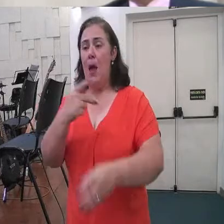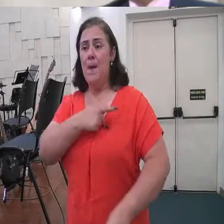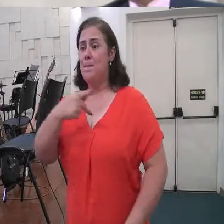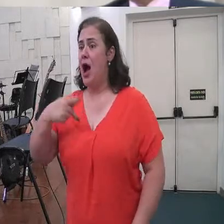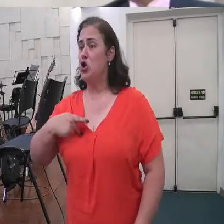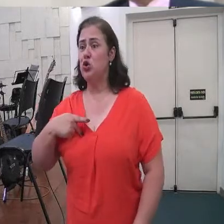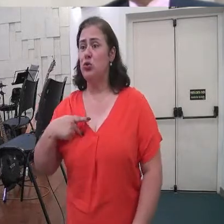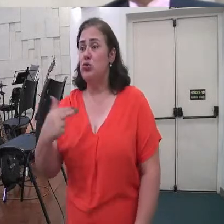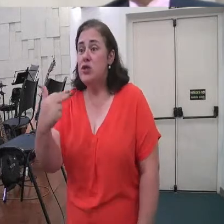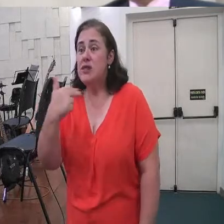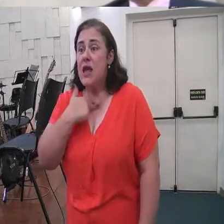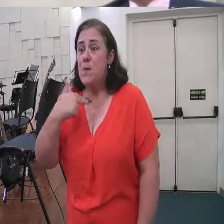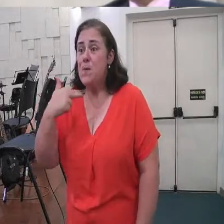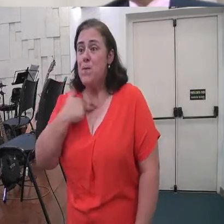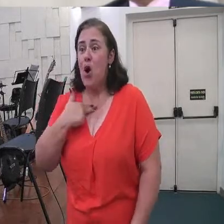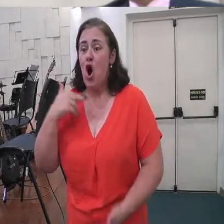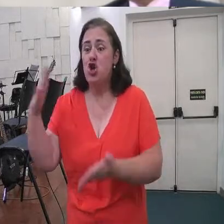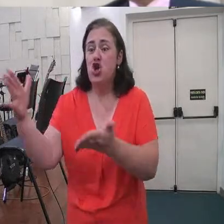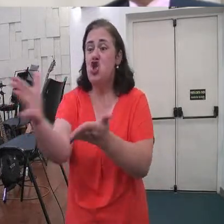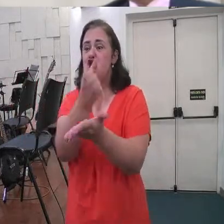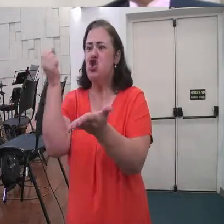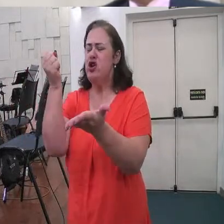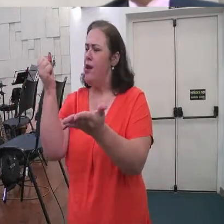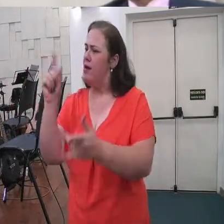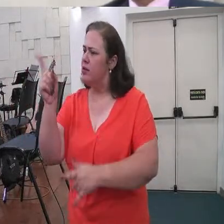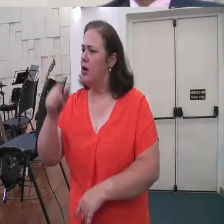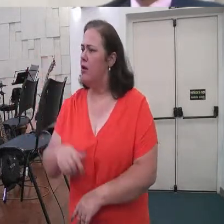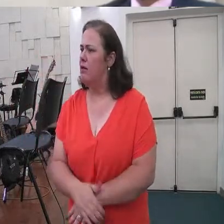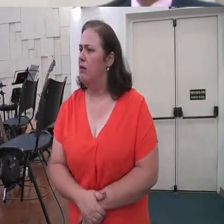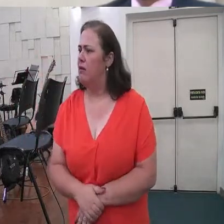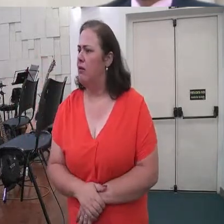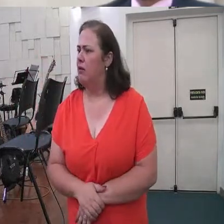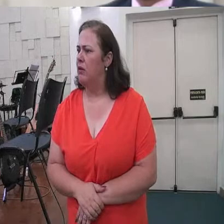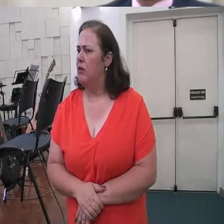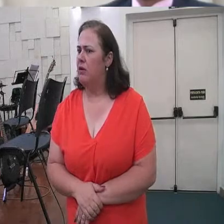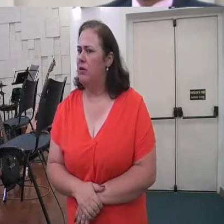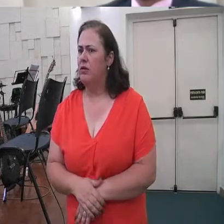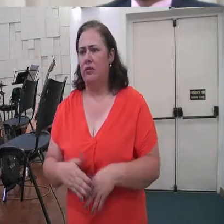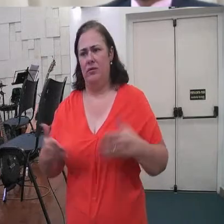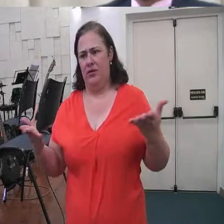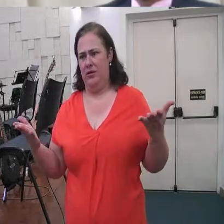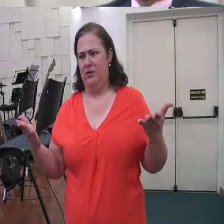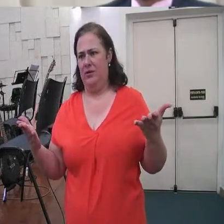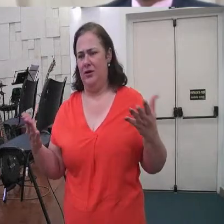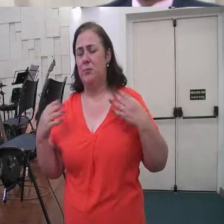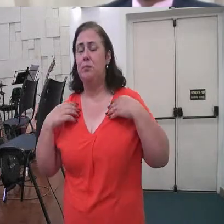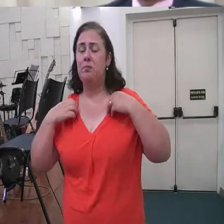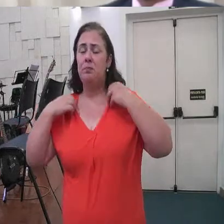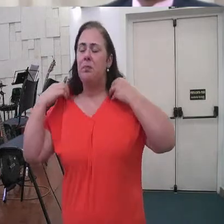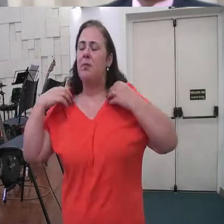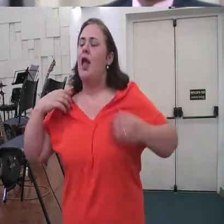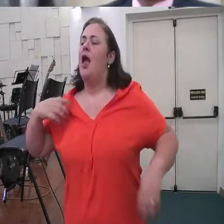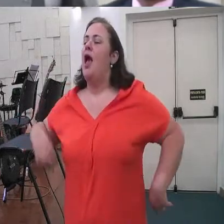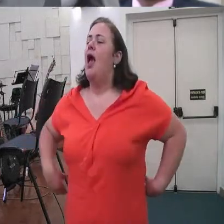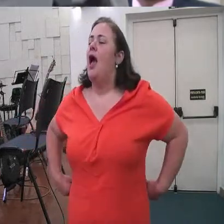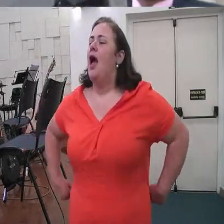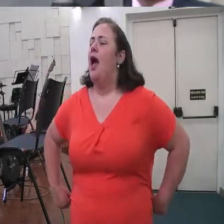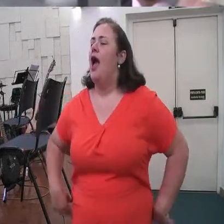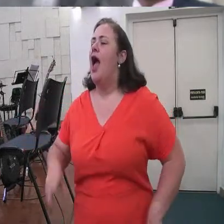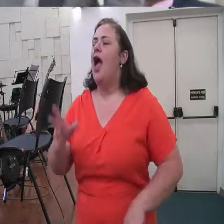glória a Deus. E aí chegou outro: conta a bênção, irmão. E ele disse: pastor, eu antes estava com a minha casa caindo